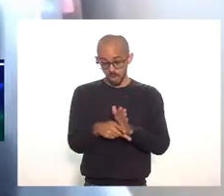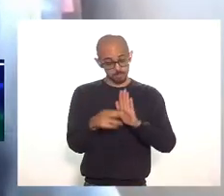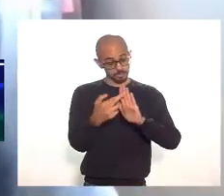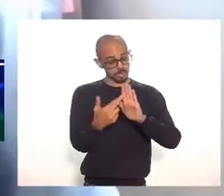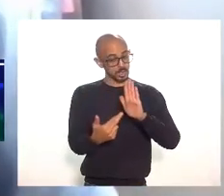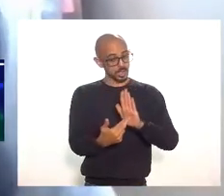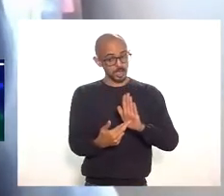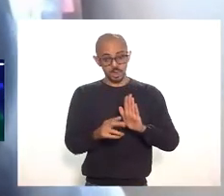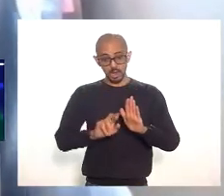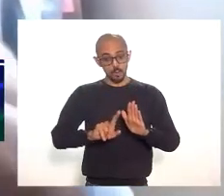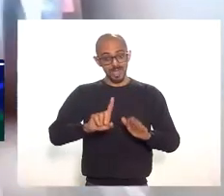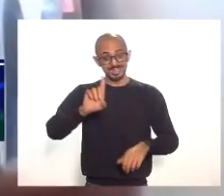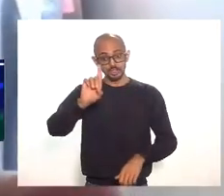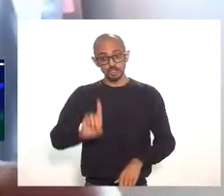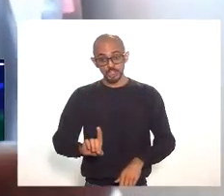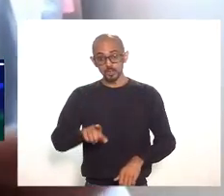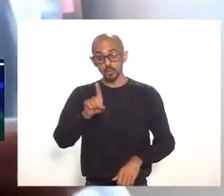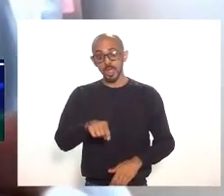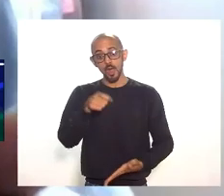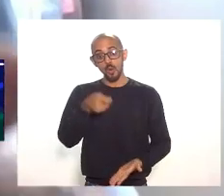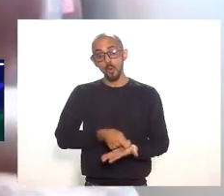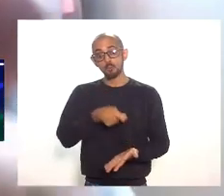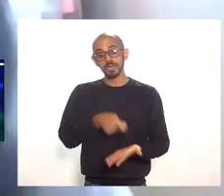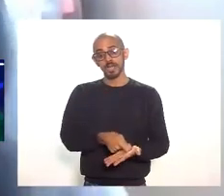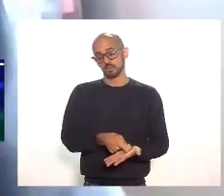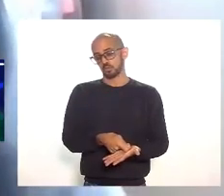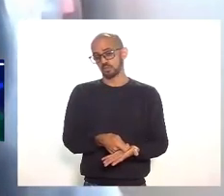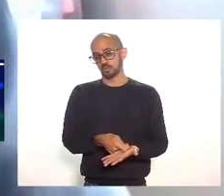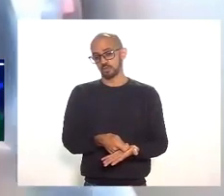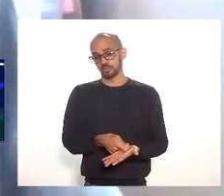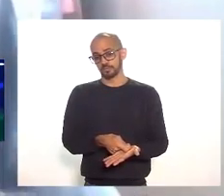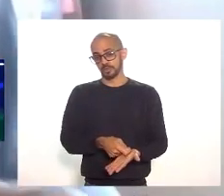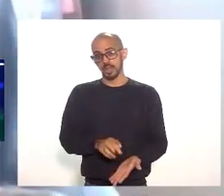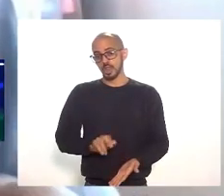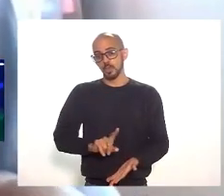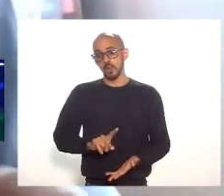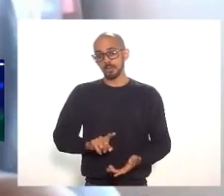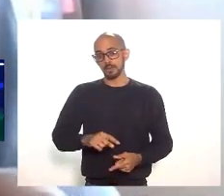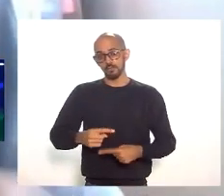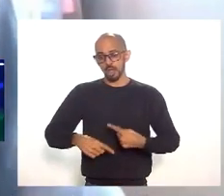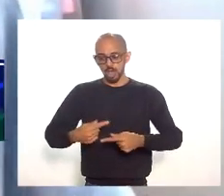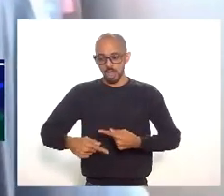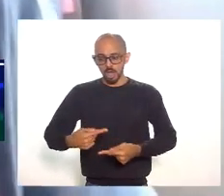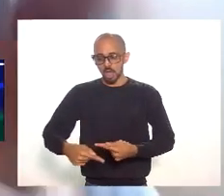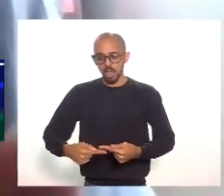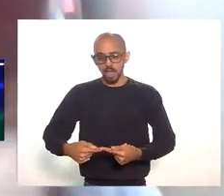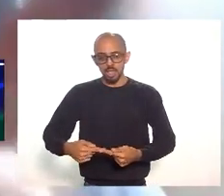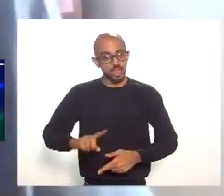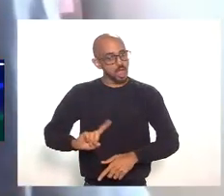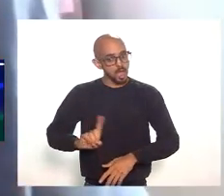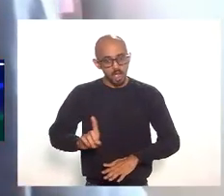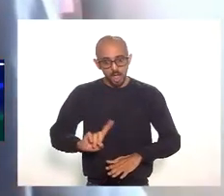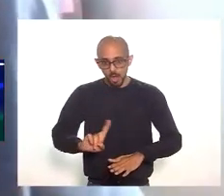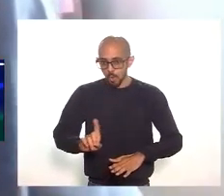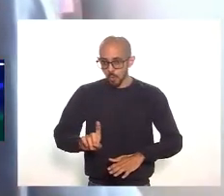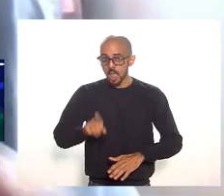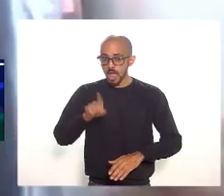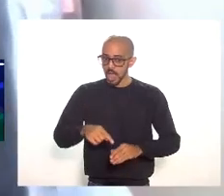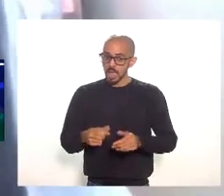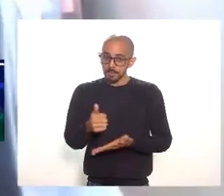não é um direito, é uma obrigação. E não é para postergar, é para fundamentar um